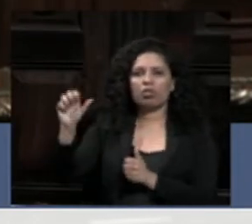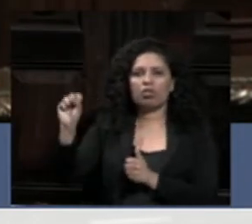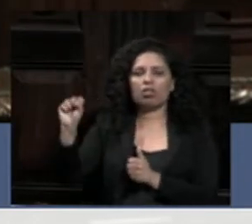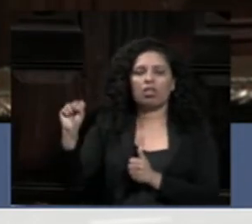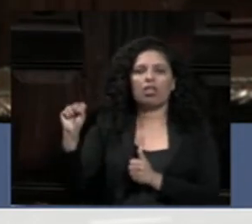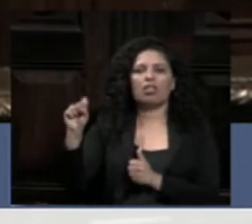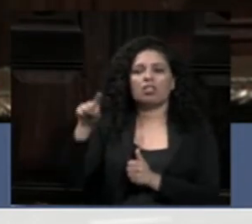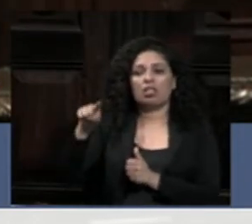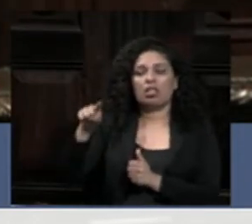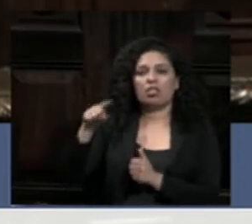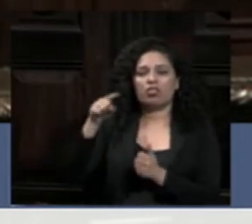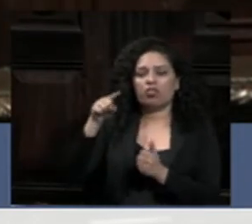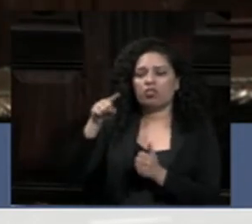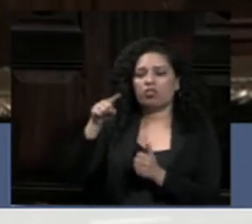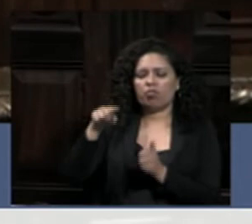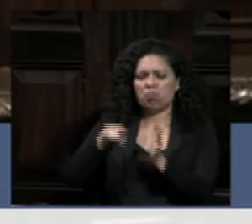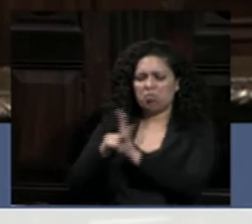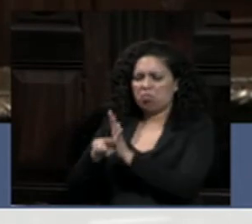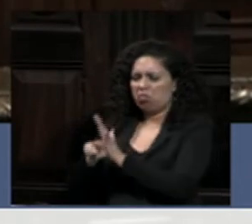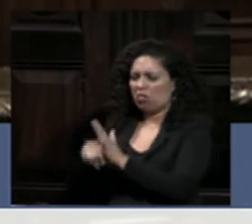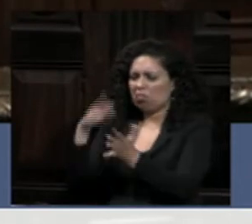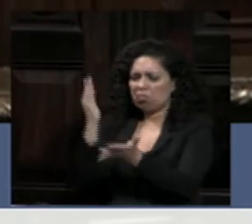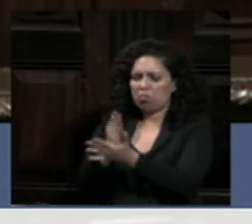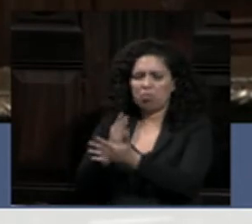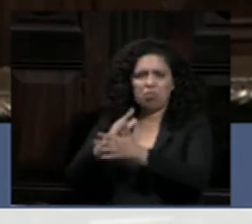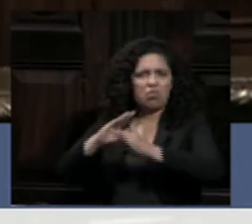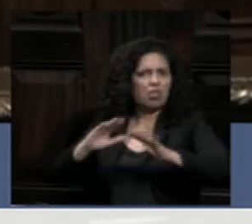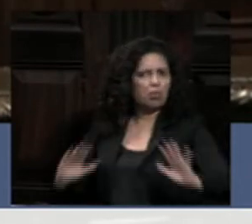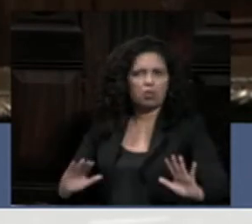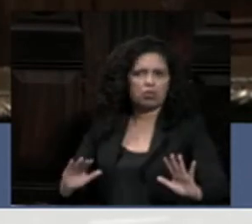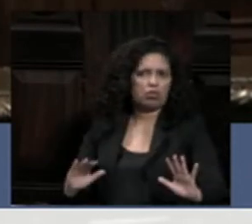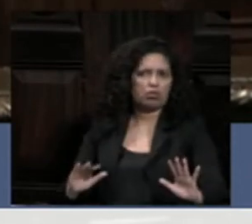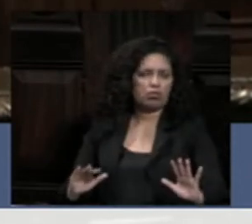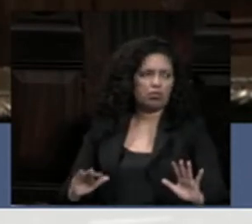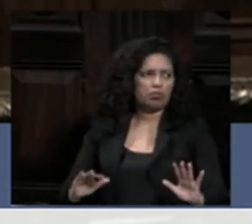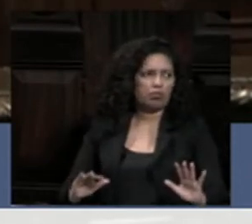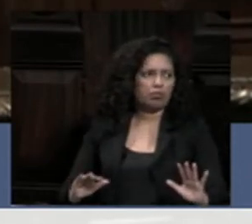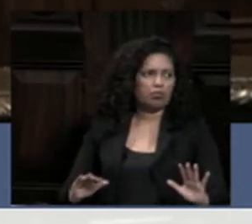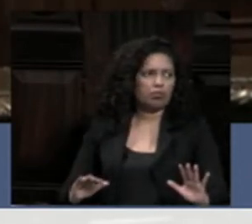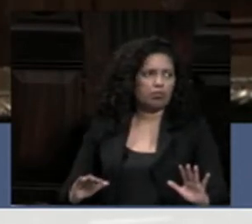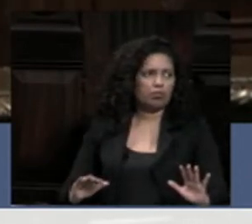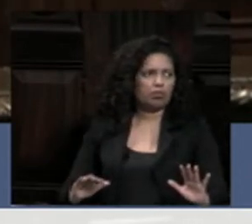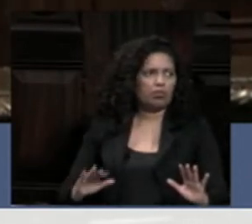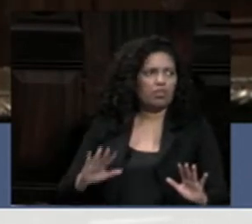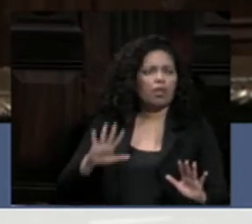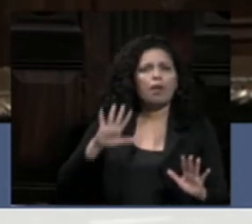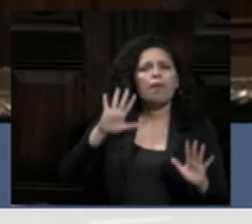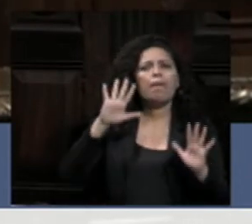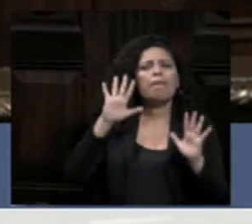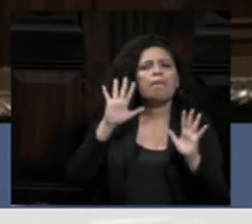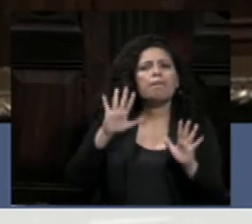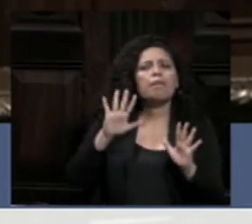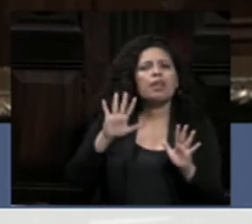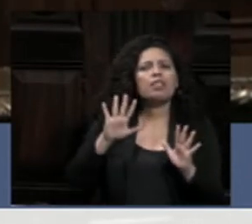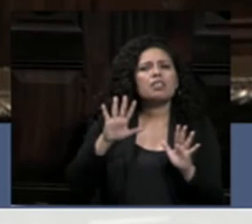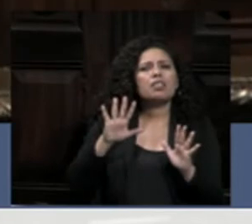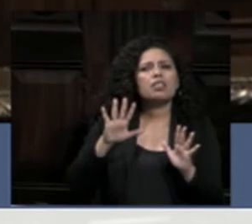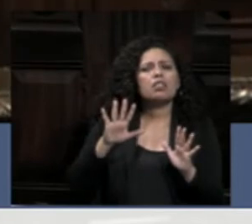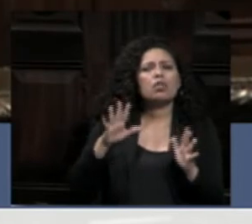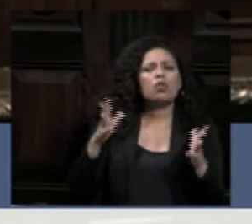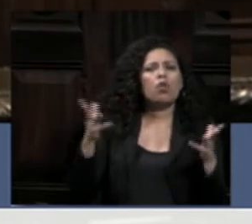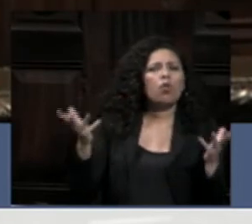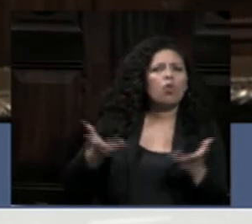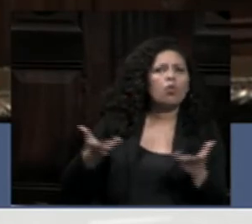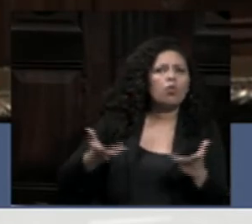deixaria de existir. E aí quero explicar como é que acontece no dia de